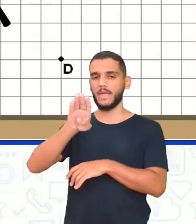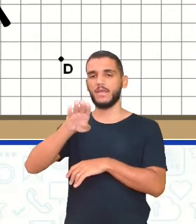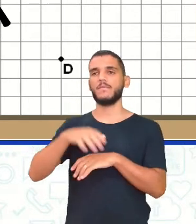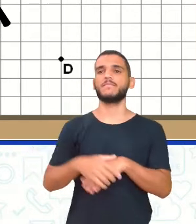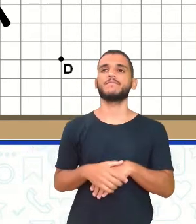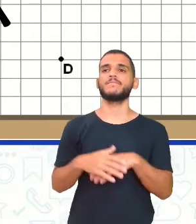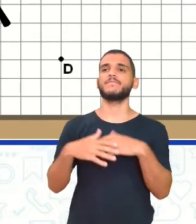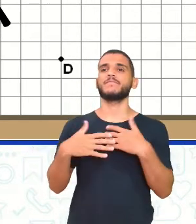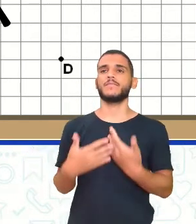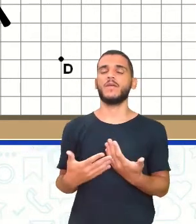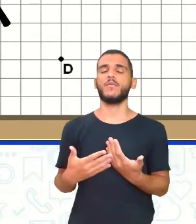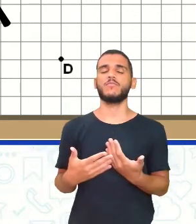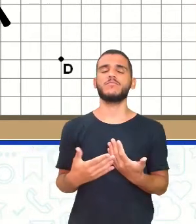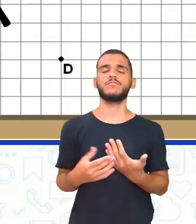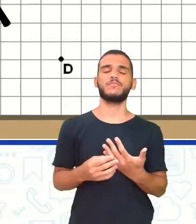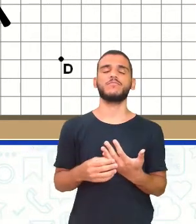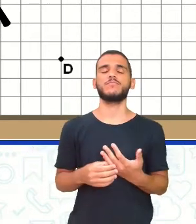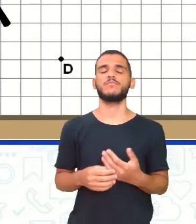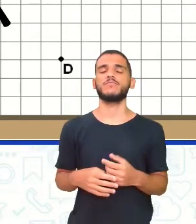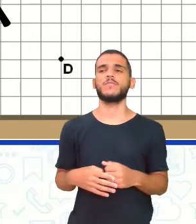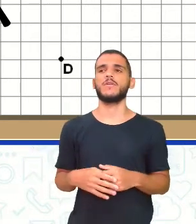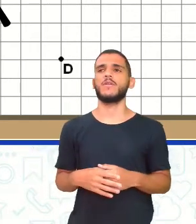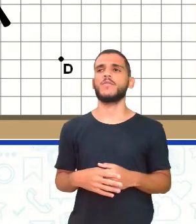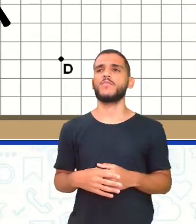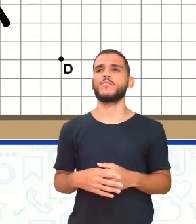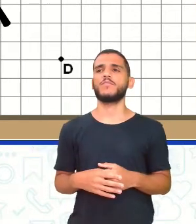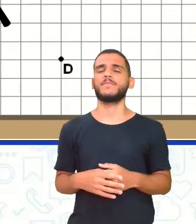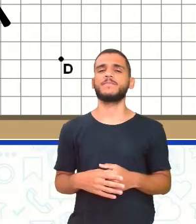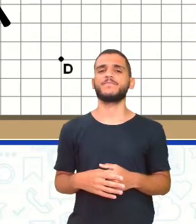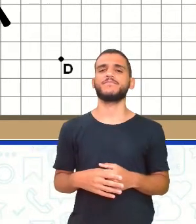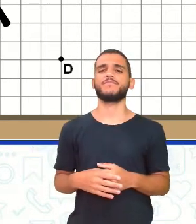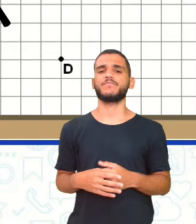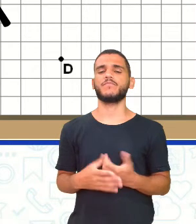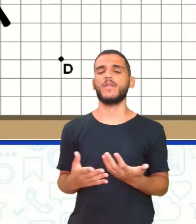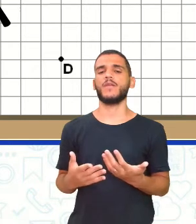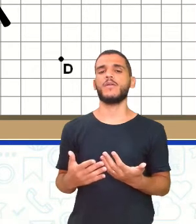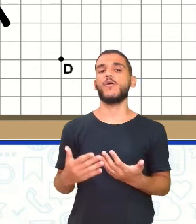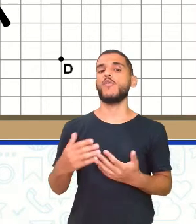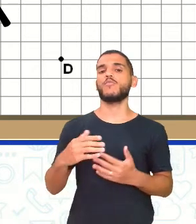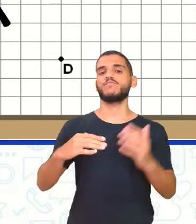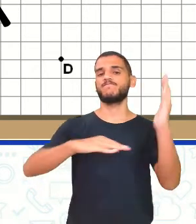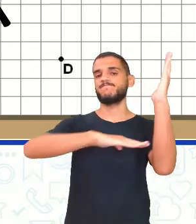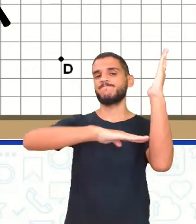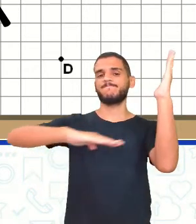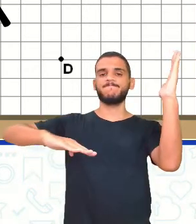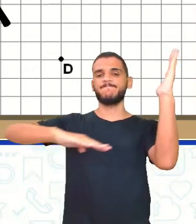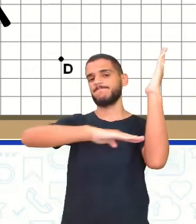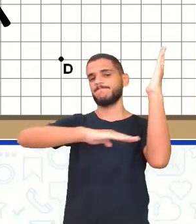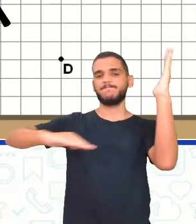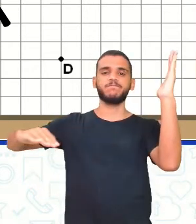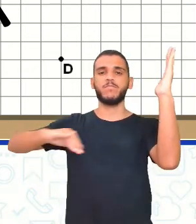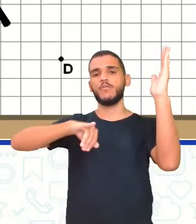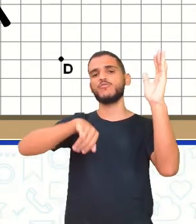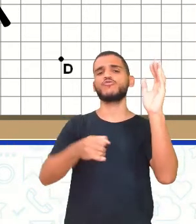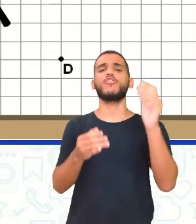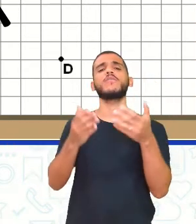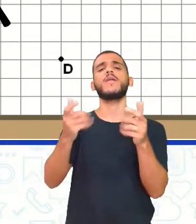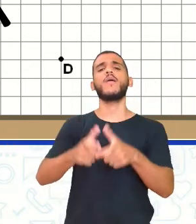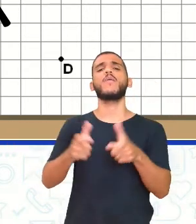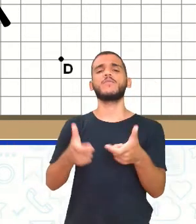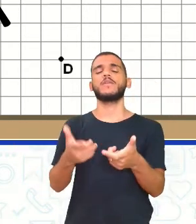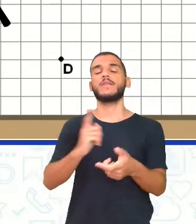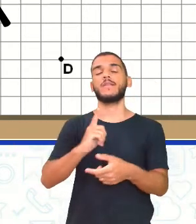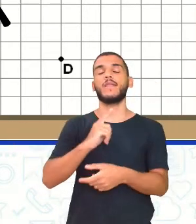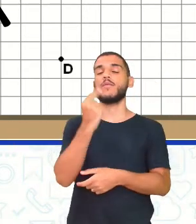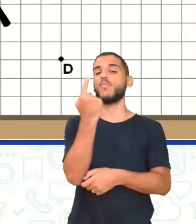Onde é que está o J nesse eixo da abscissa? Eu estou no 1. Então, o X é o